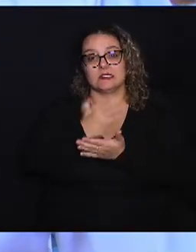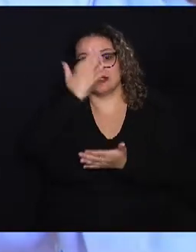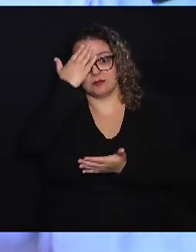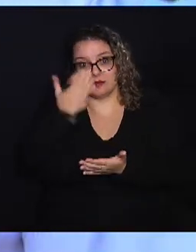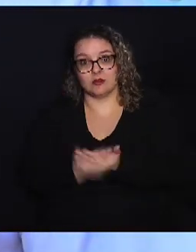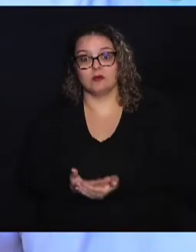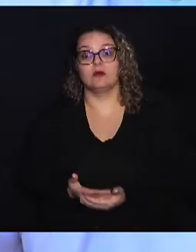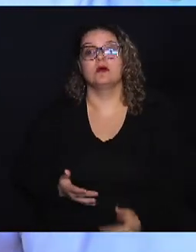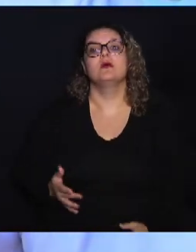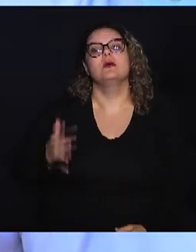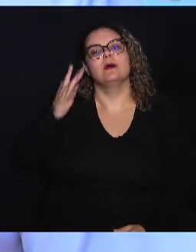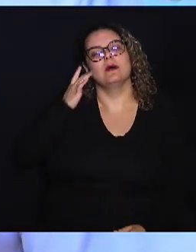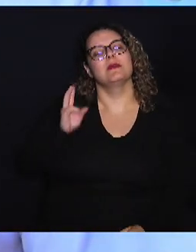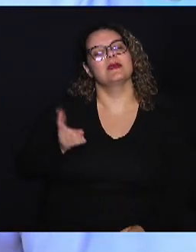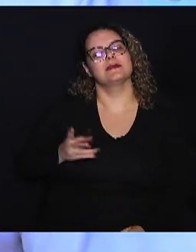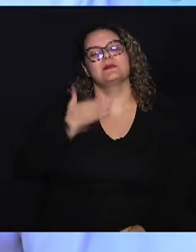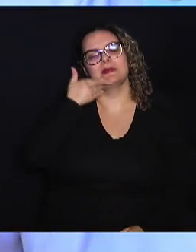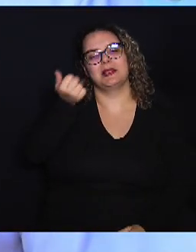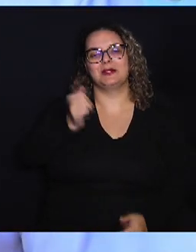amanhã sempre vai ser melhor.